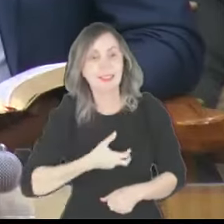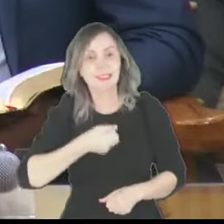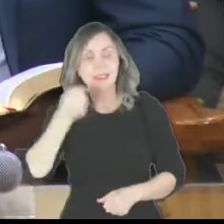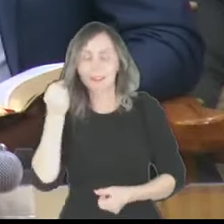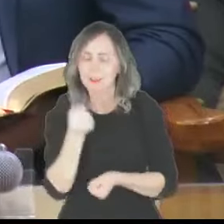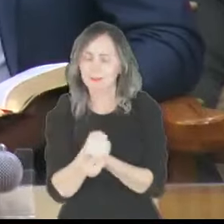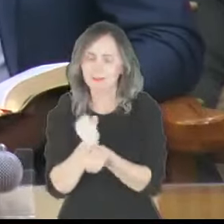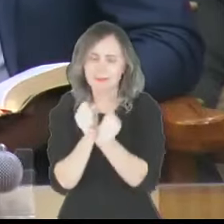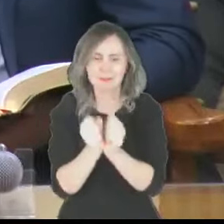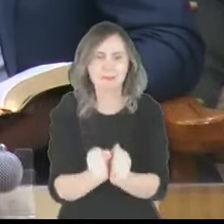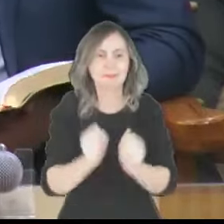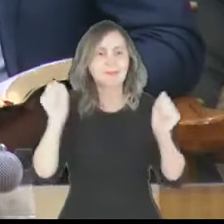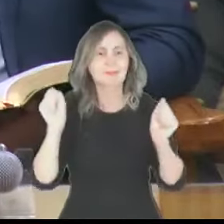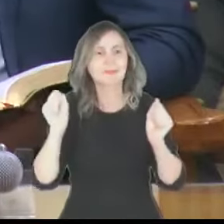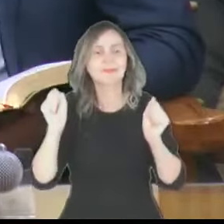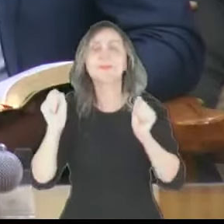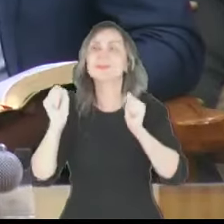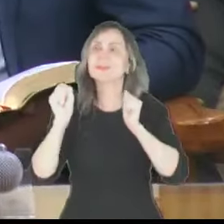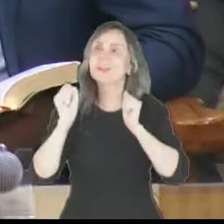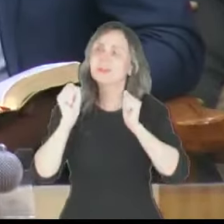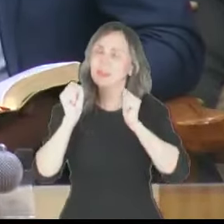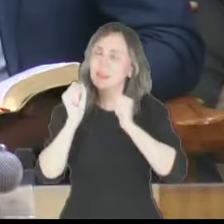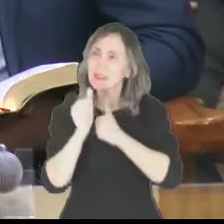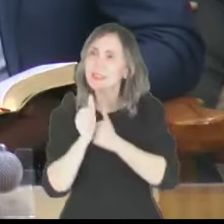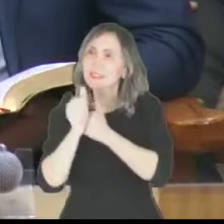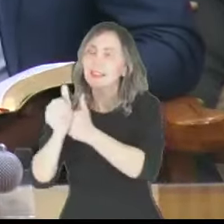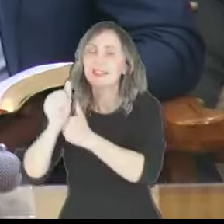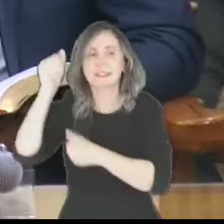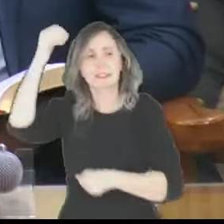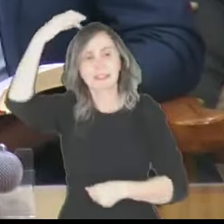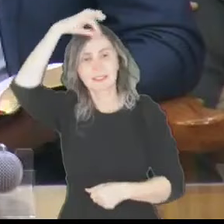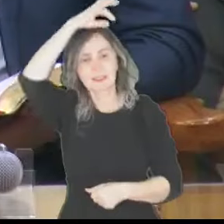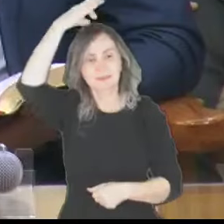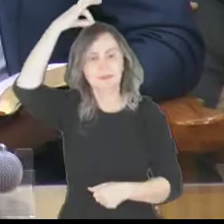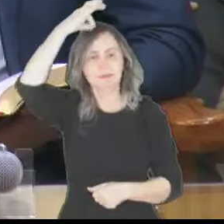Guiada Pelo Espírito E cheia Do Espírito Santo